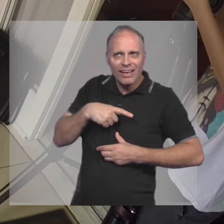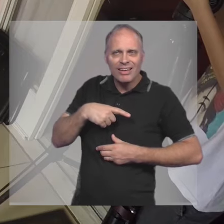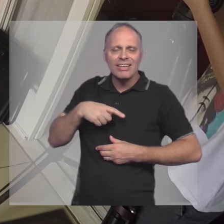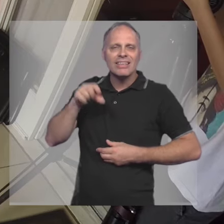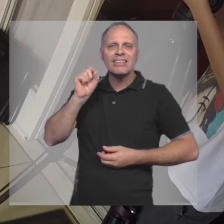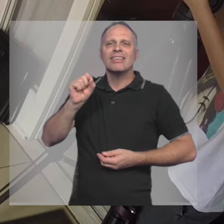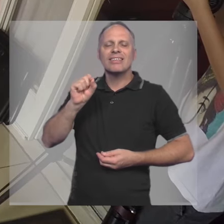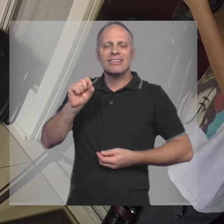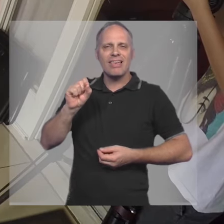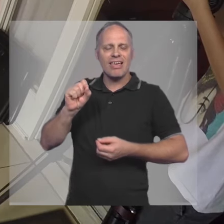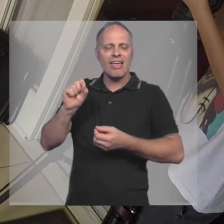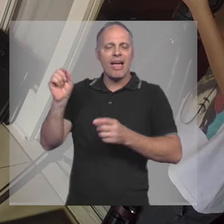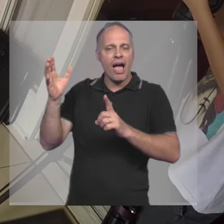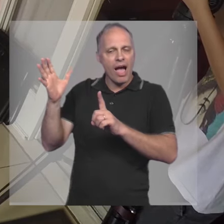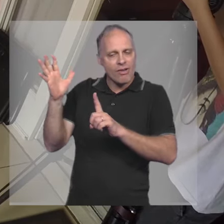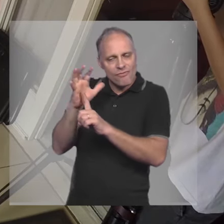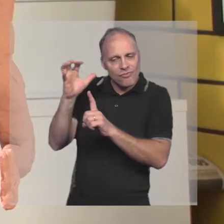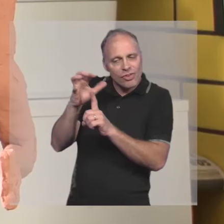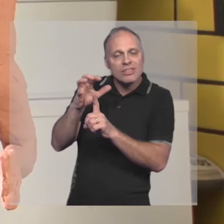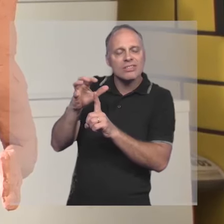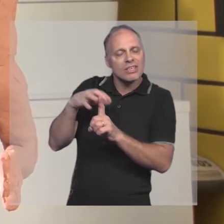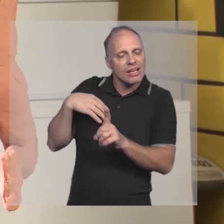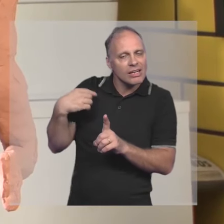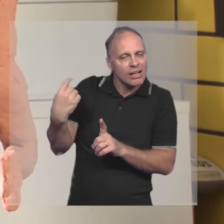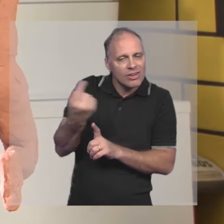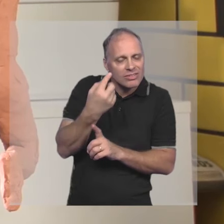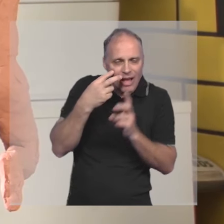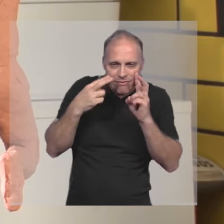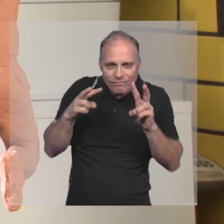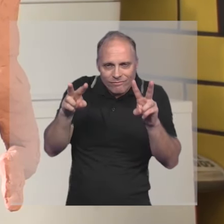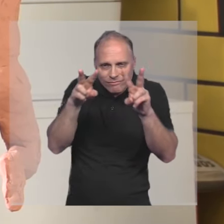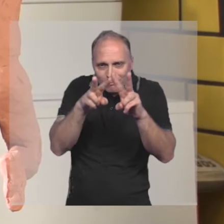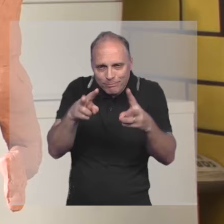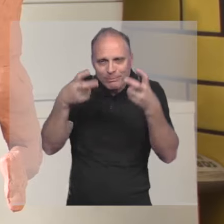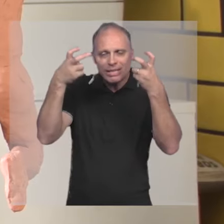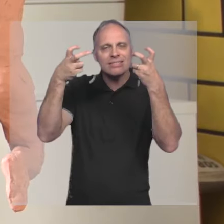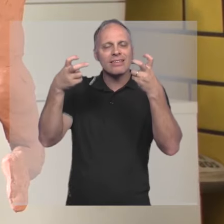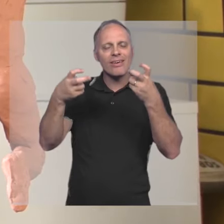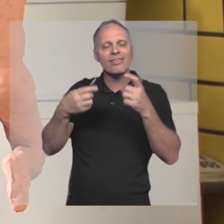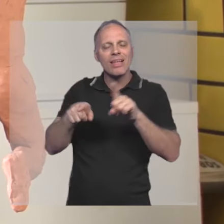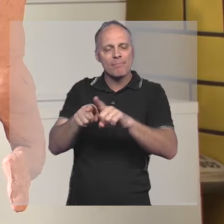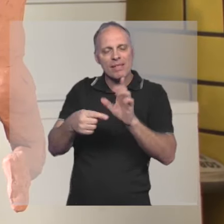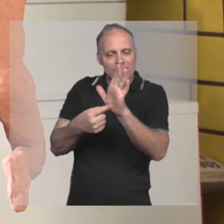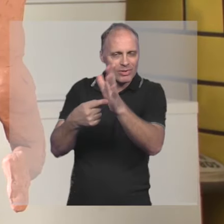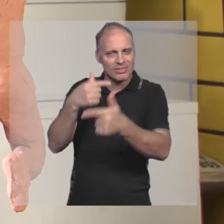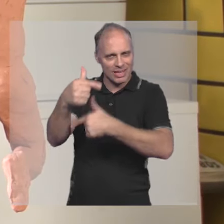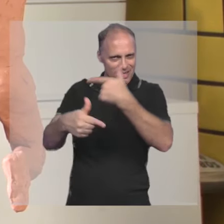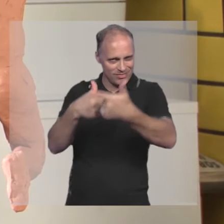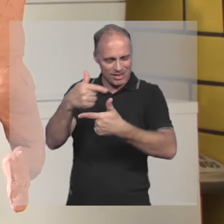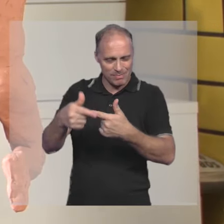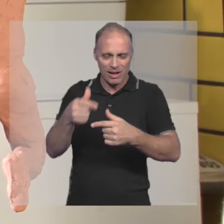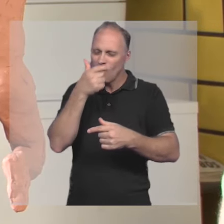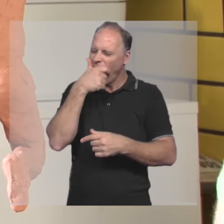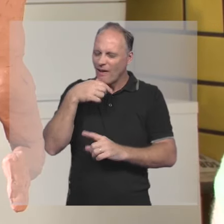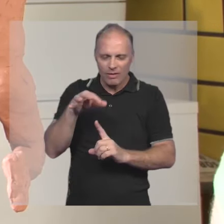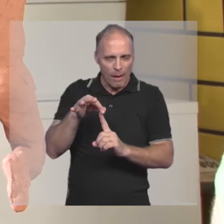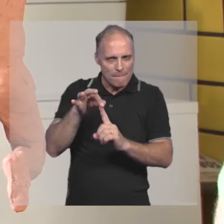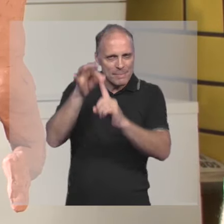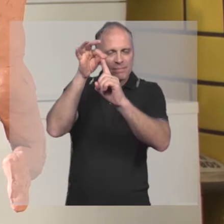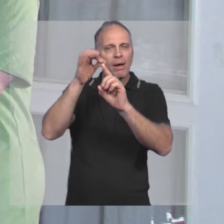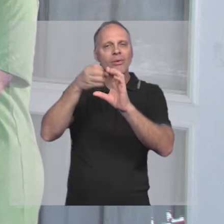que acaba interferindo na tua visão e na tua forma de expressar o trabalho. Eu acho que a